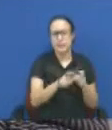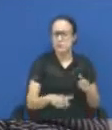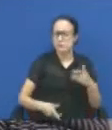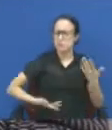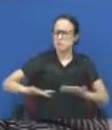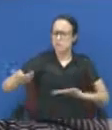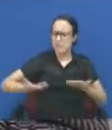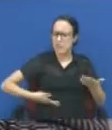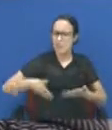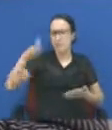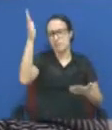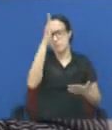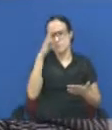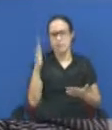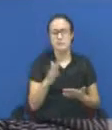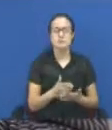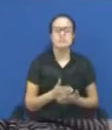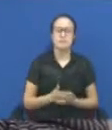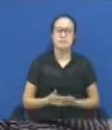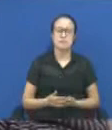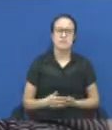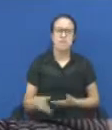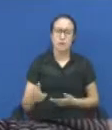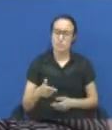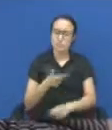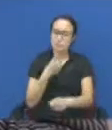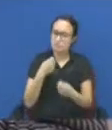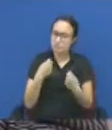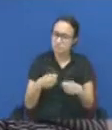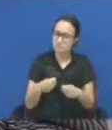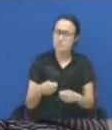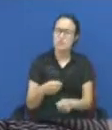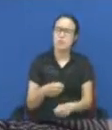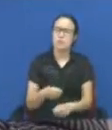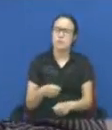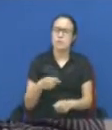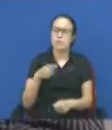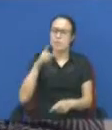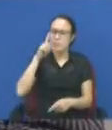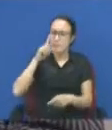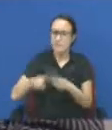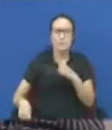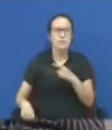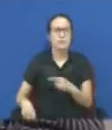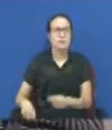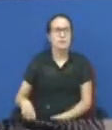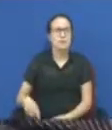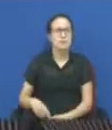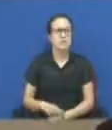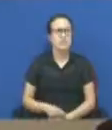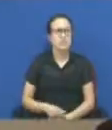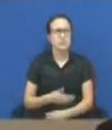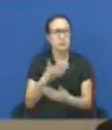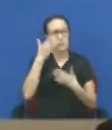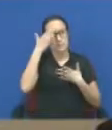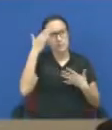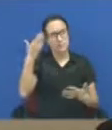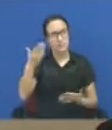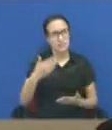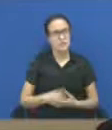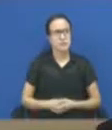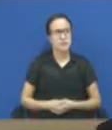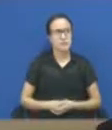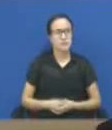país, principalmente o Eduardo Campo. Então, o nosso repúdio é essa atitude do vereador. Muito obrigado.